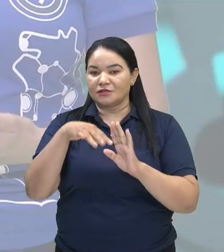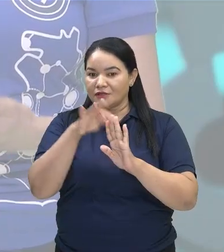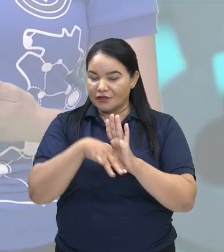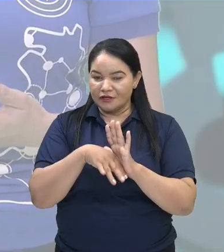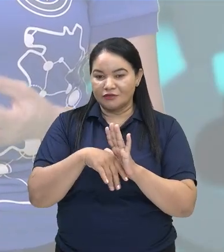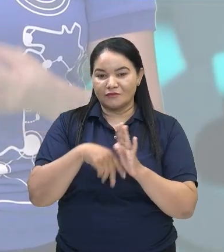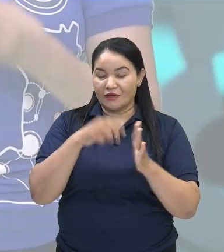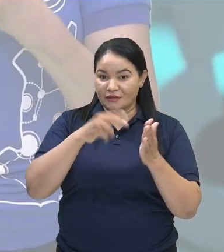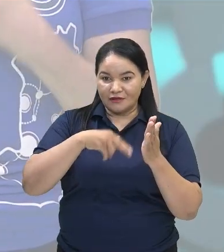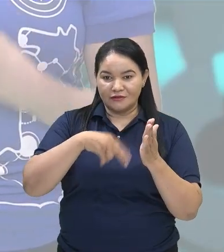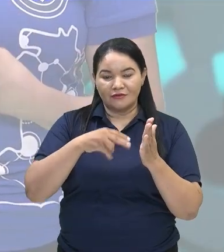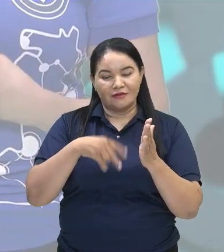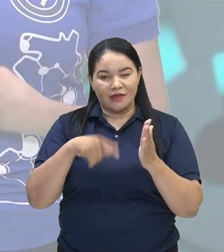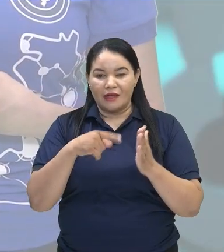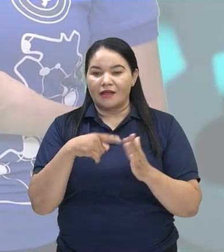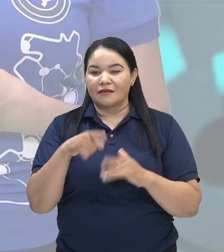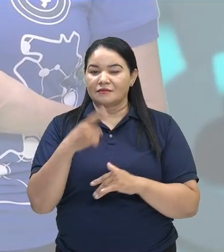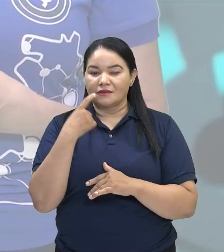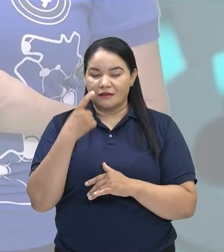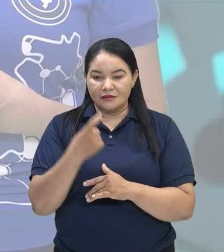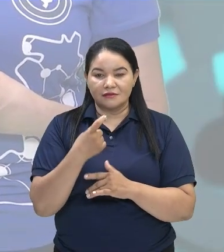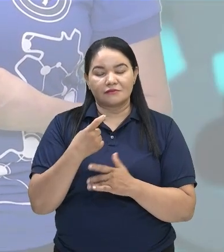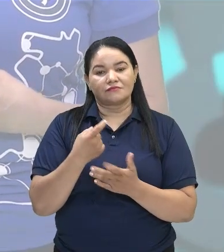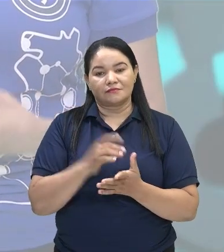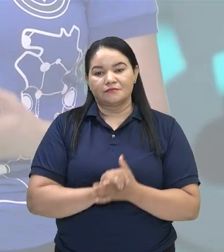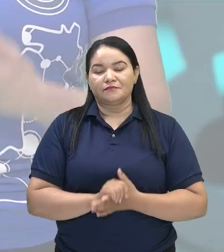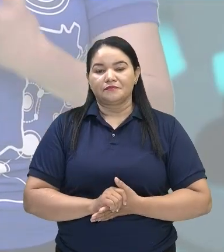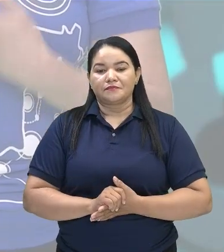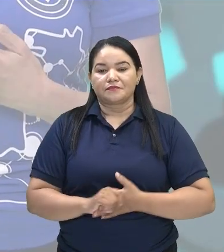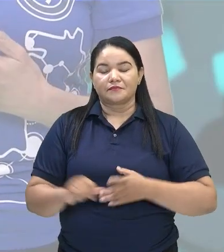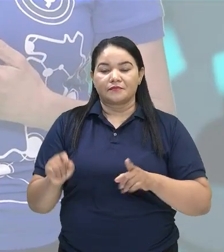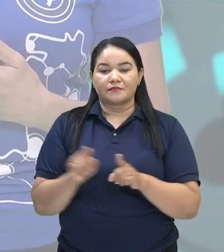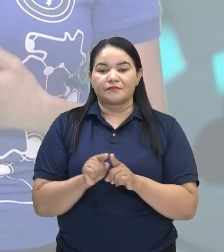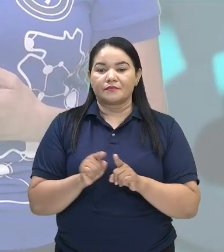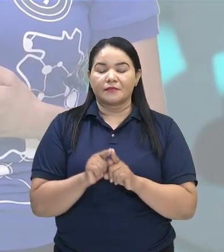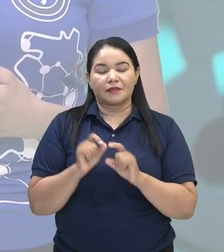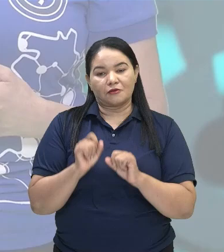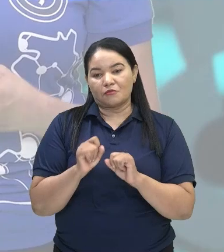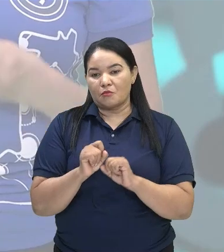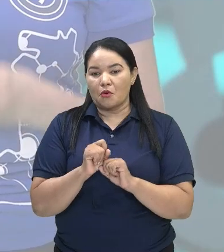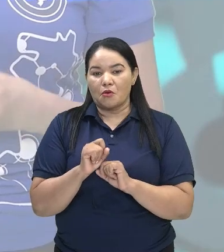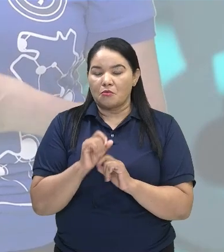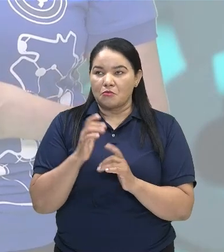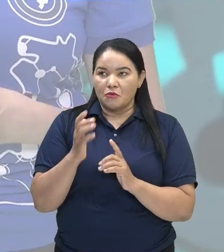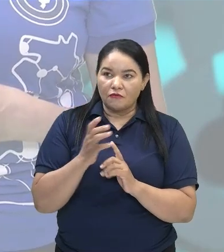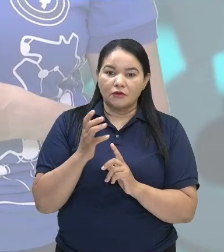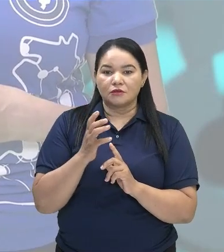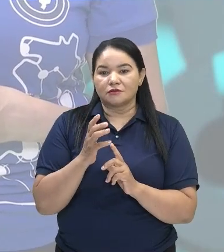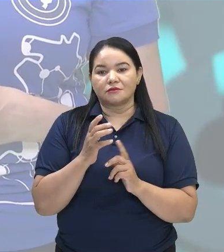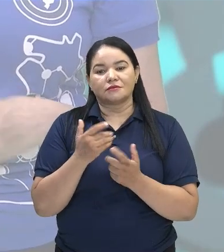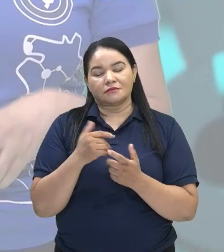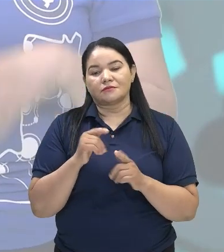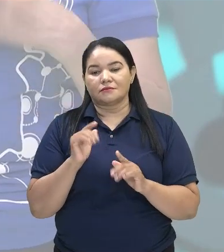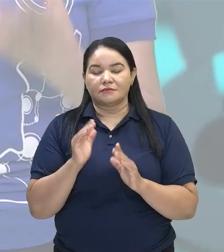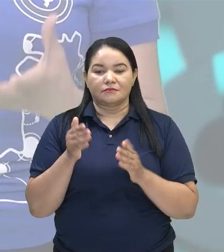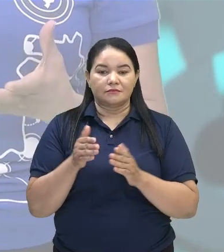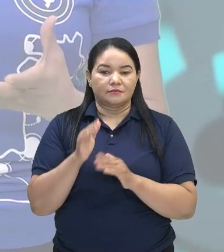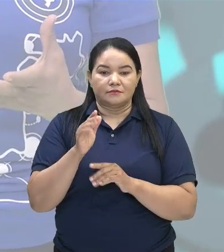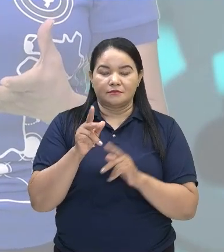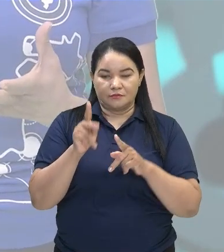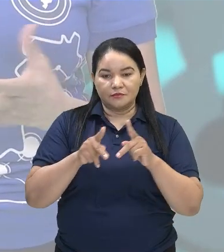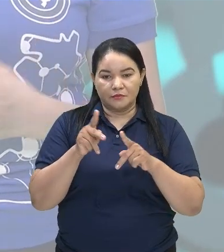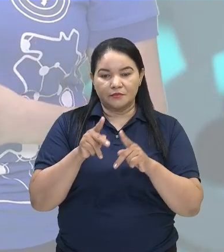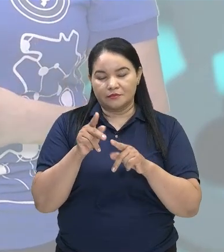porque está interessando a mim, né? Então, pode me atingir como público-alvo. E,